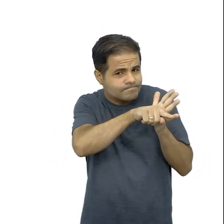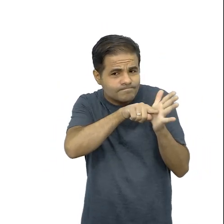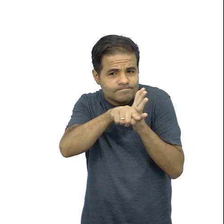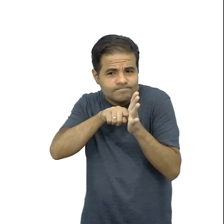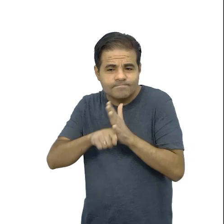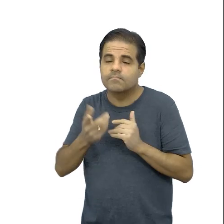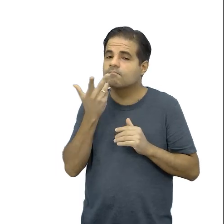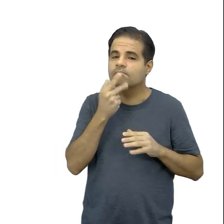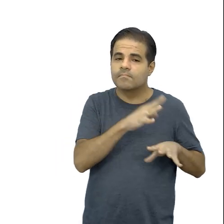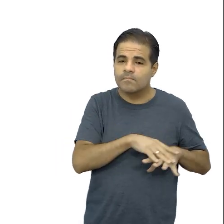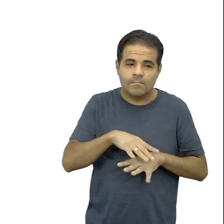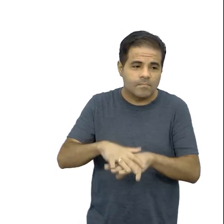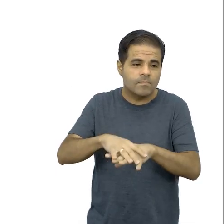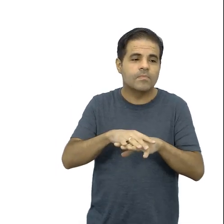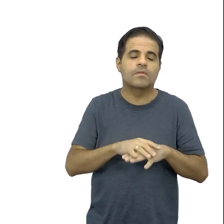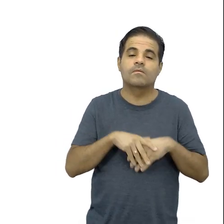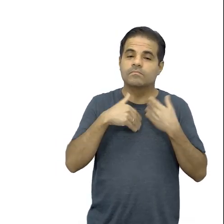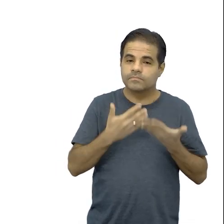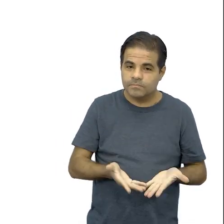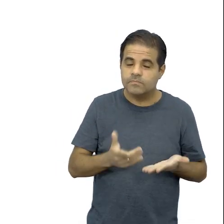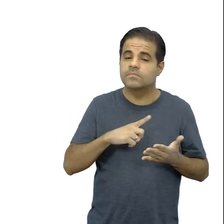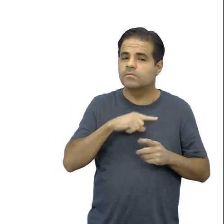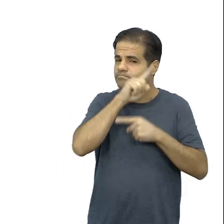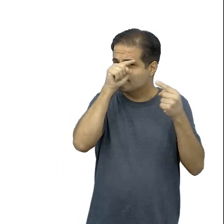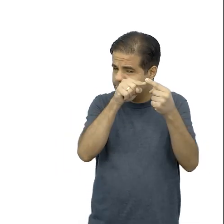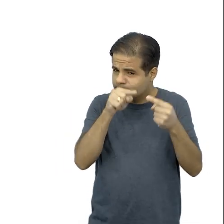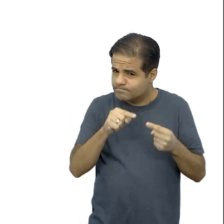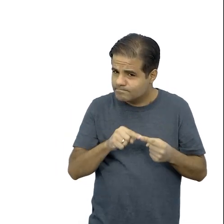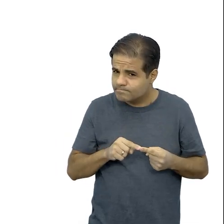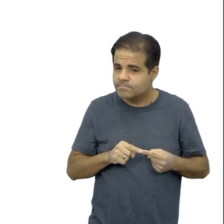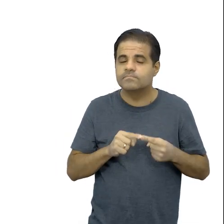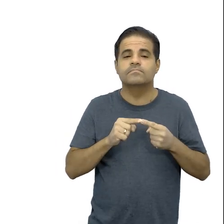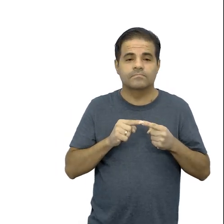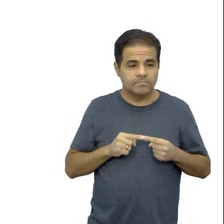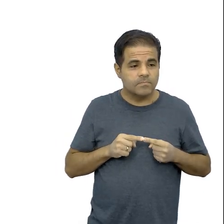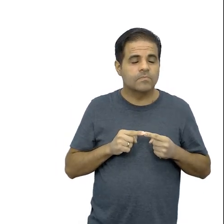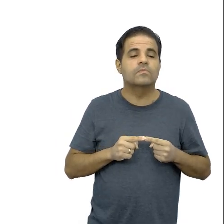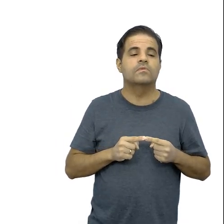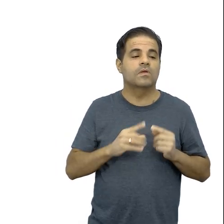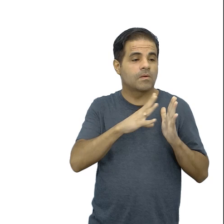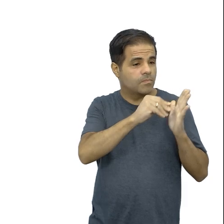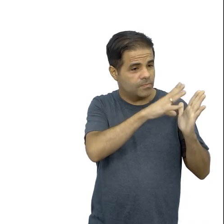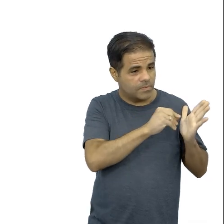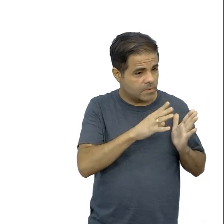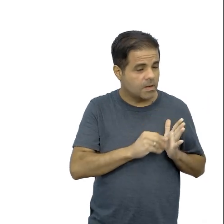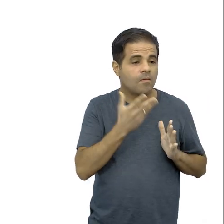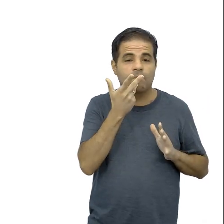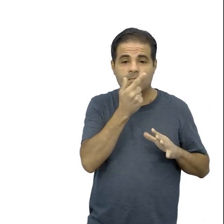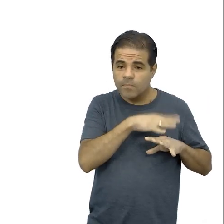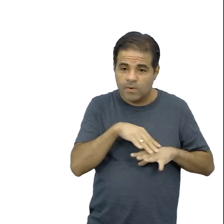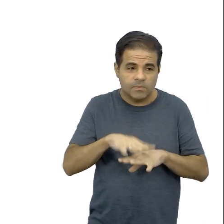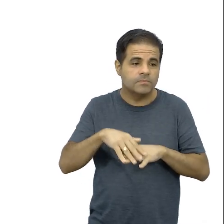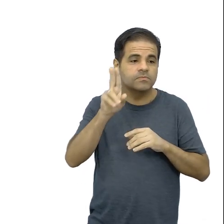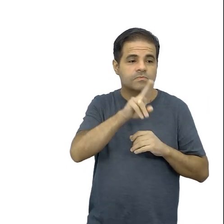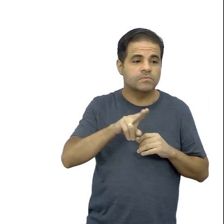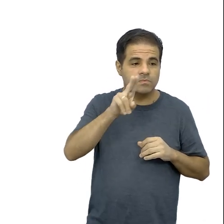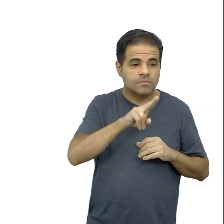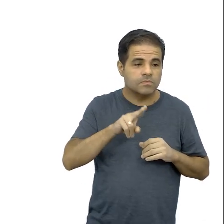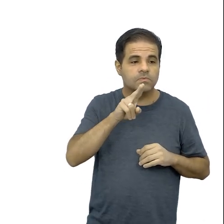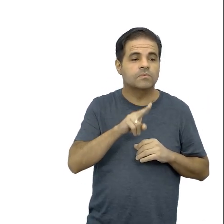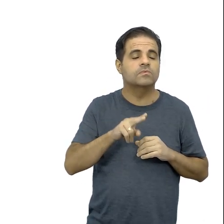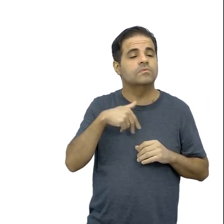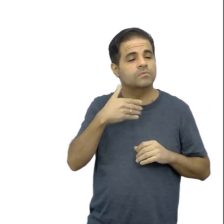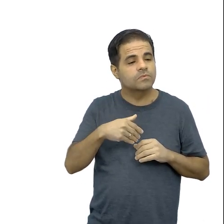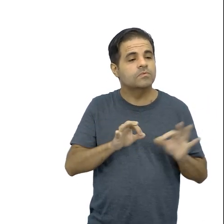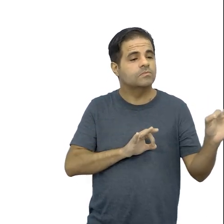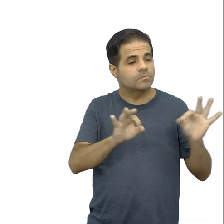investigação matemática, que tem tudo a ver, né, com aquilo que a gente vai falar hoje. A modelagem matemática e a